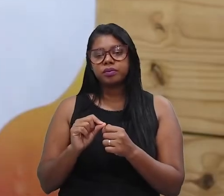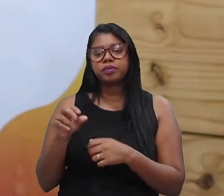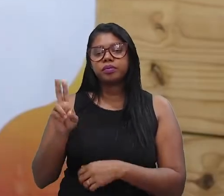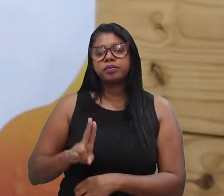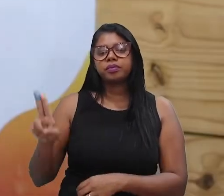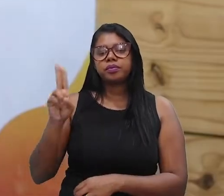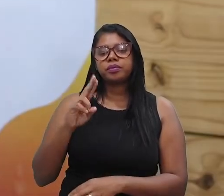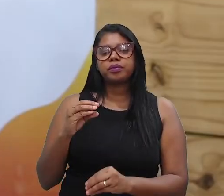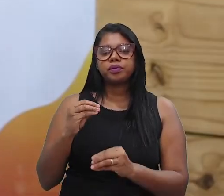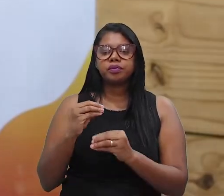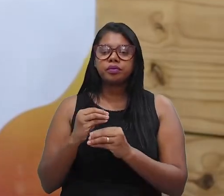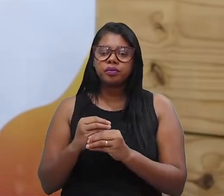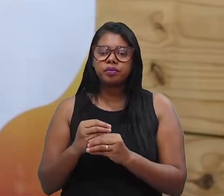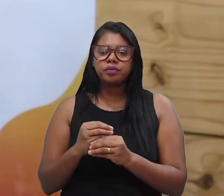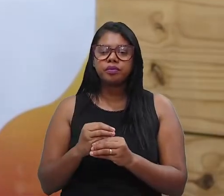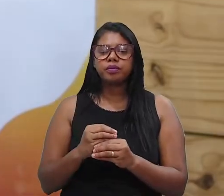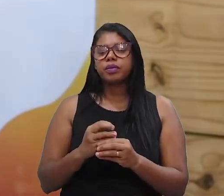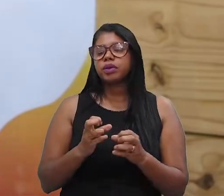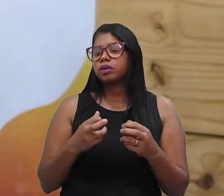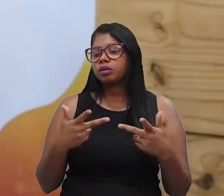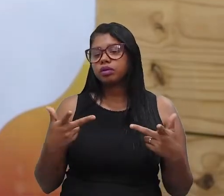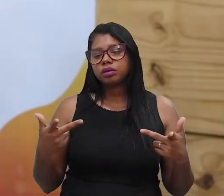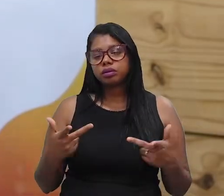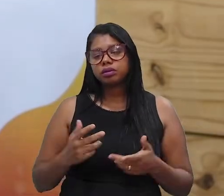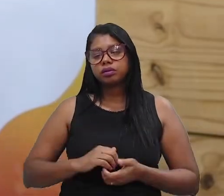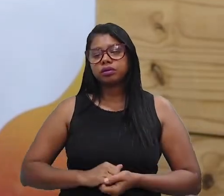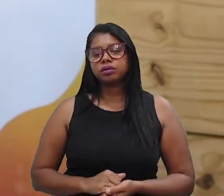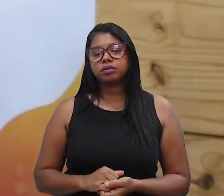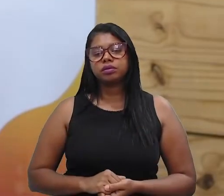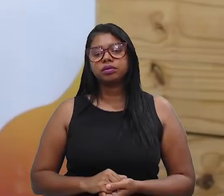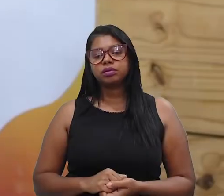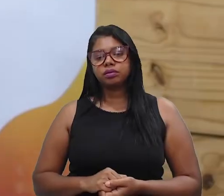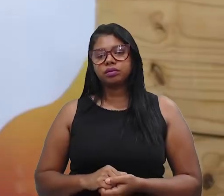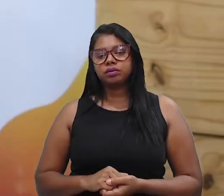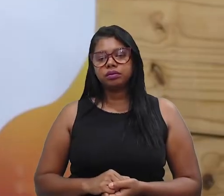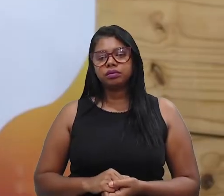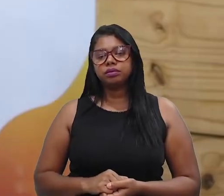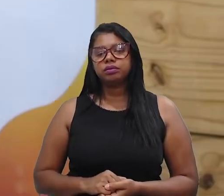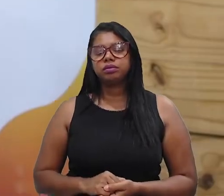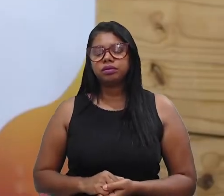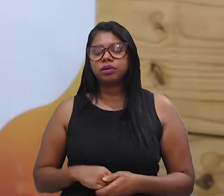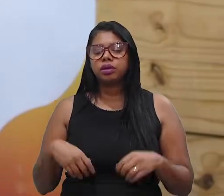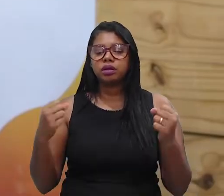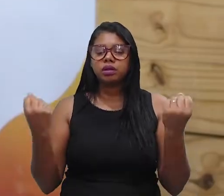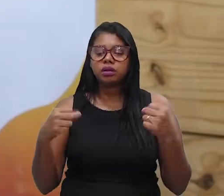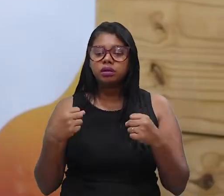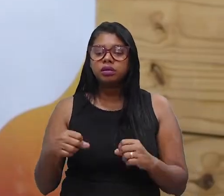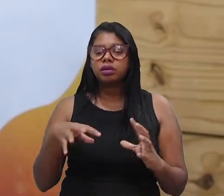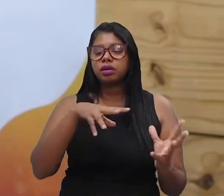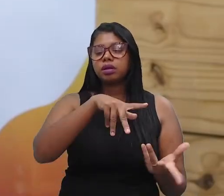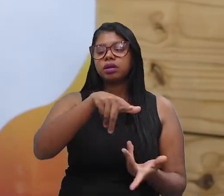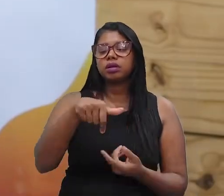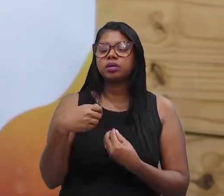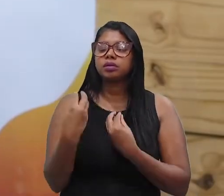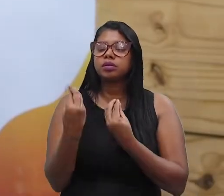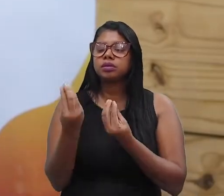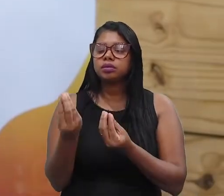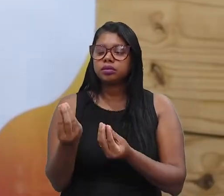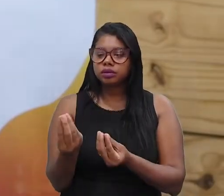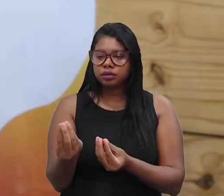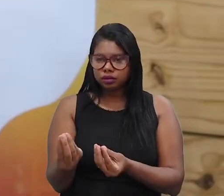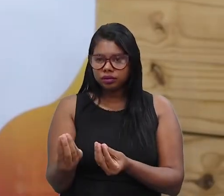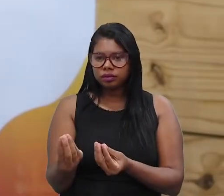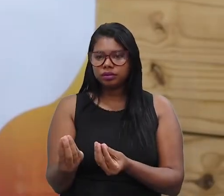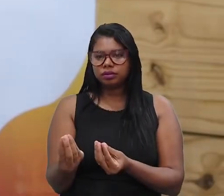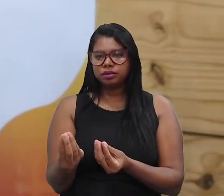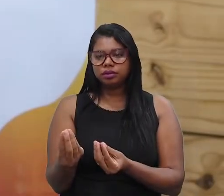utilizar desses recursos em outras coisas, ou seja, né, estar preparado para aquilo que o mundo te dá, com